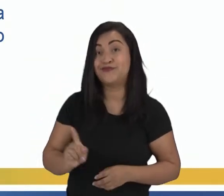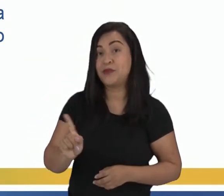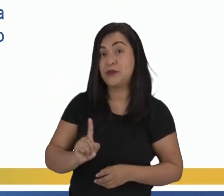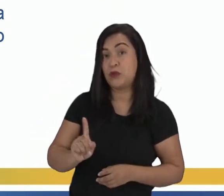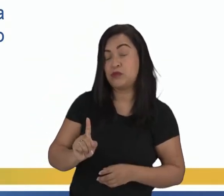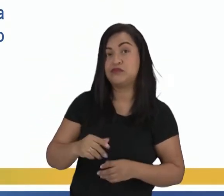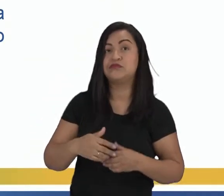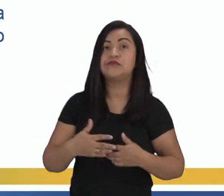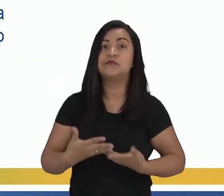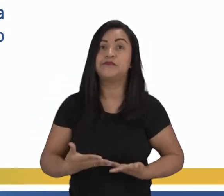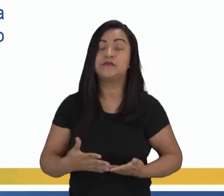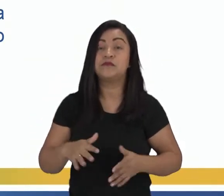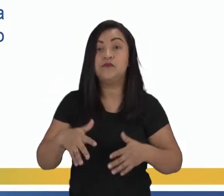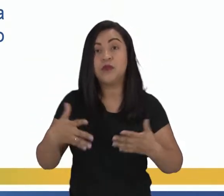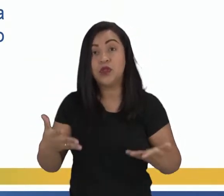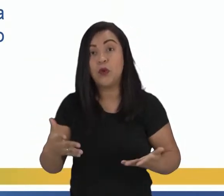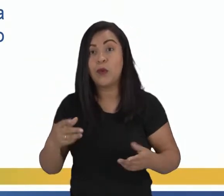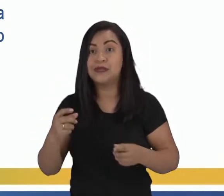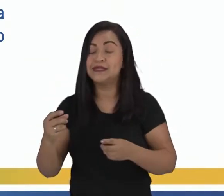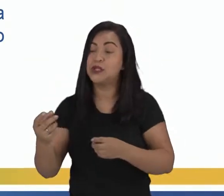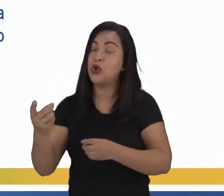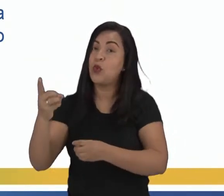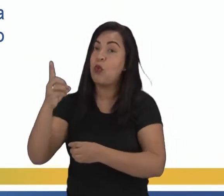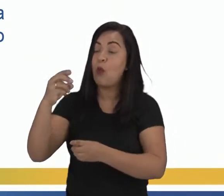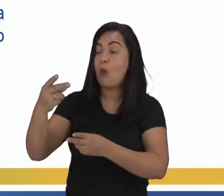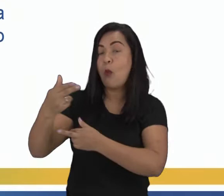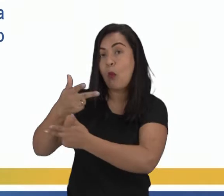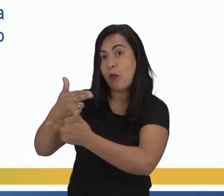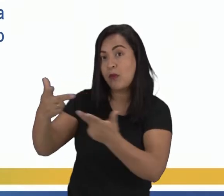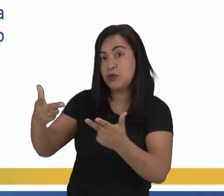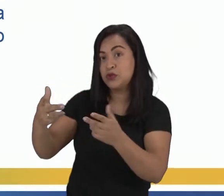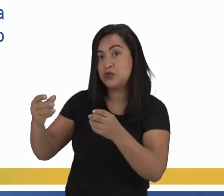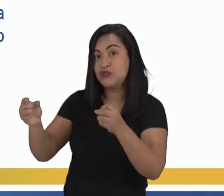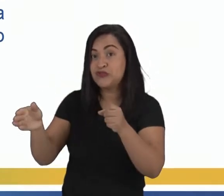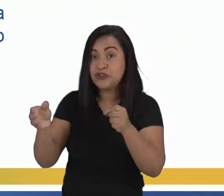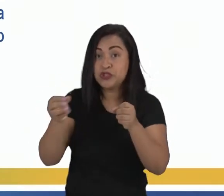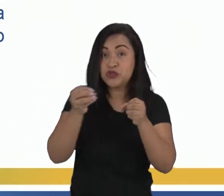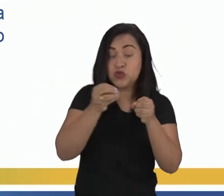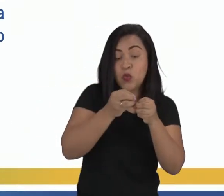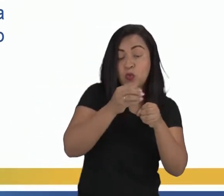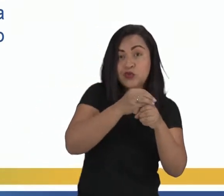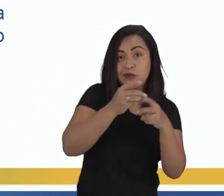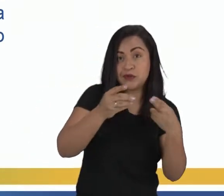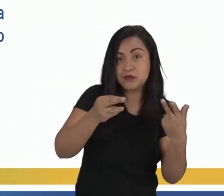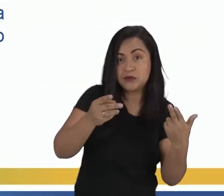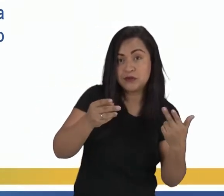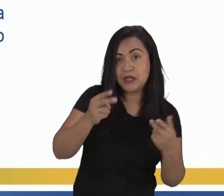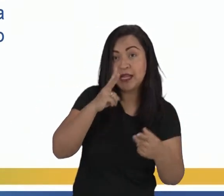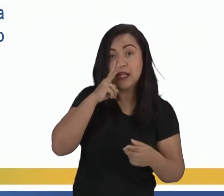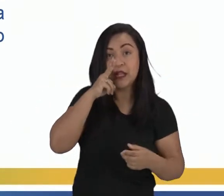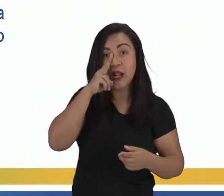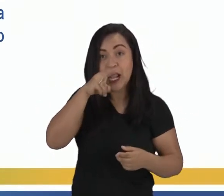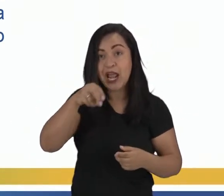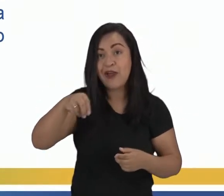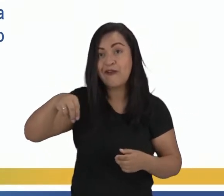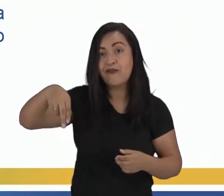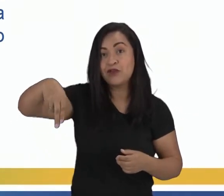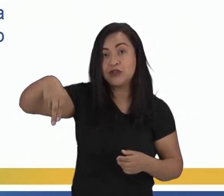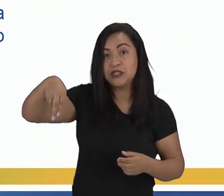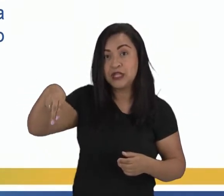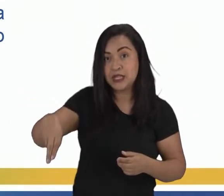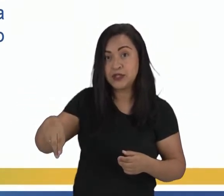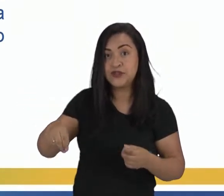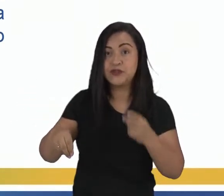assim, um corpo, quando faz contato com outro, tem uma força normal N e o outro corpo também tem uma força normal N'